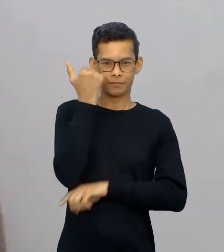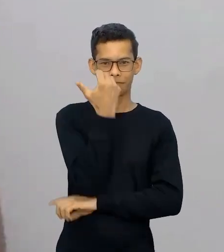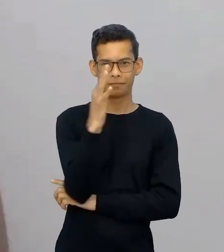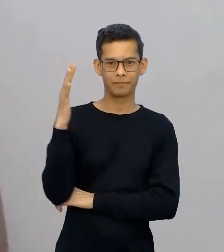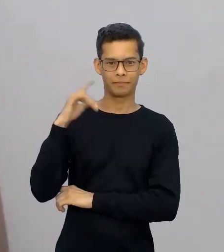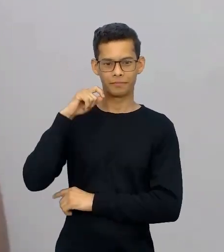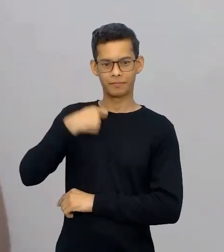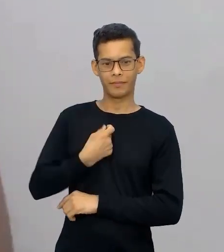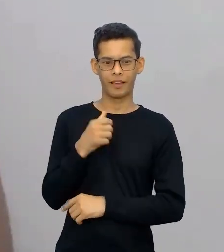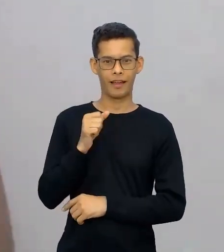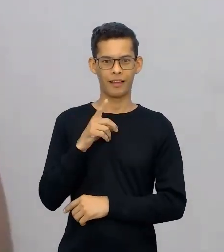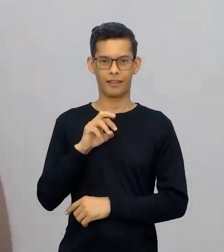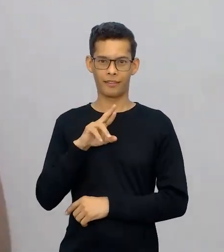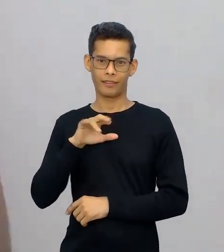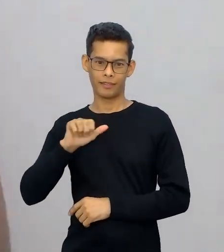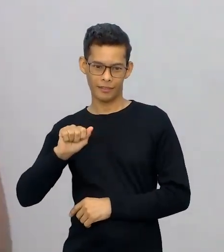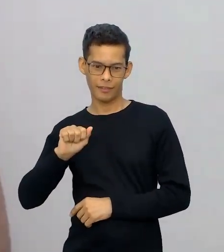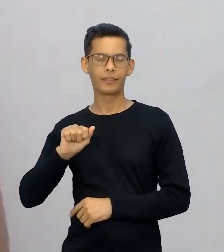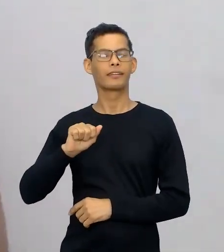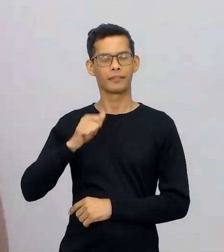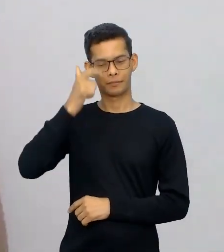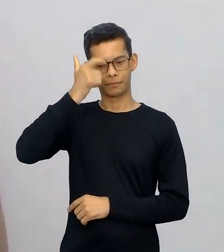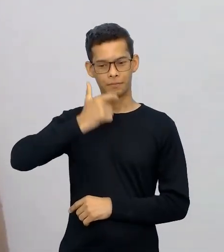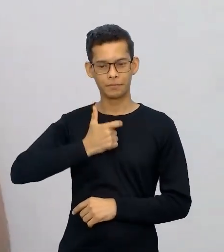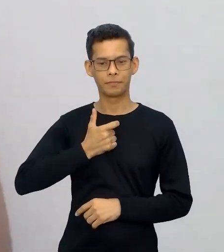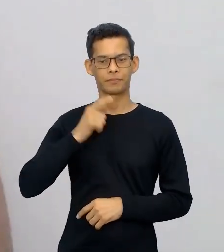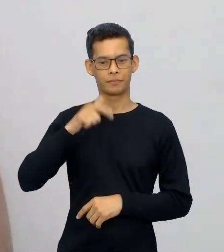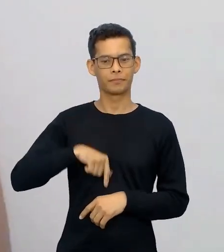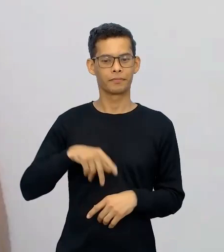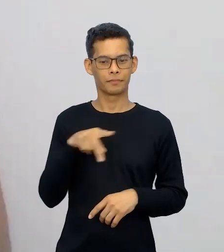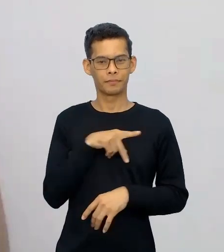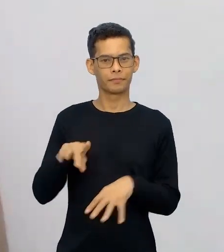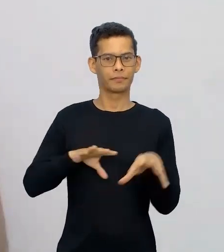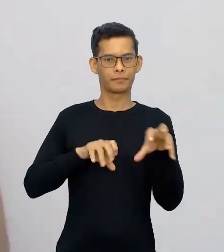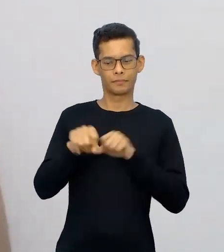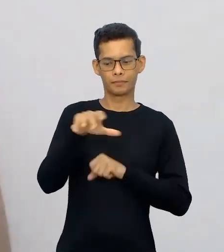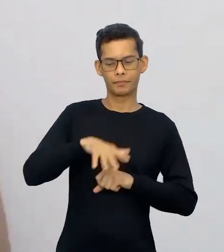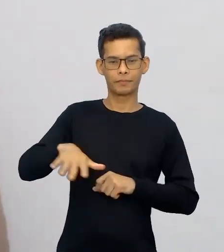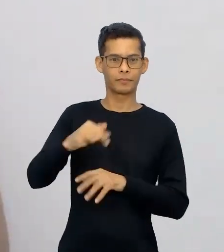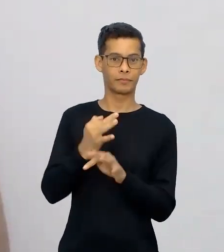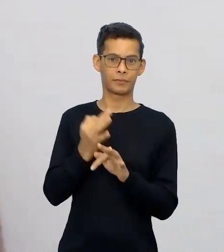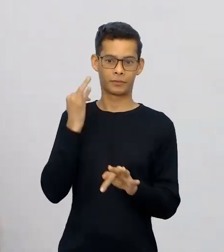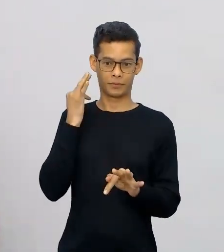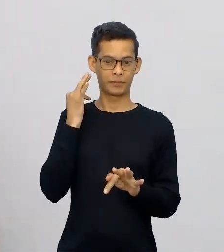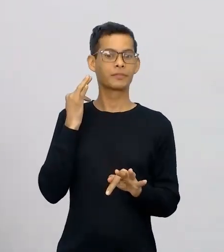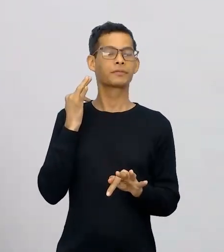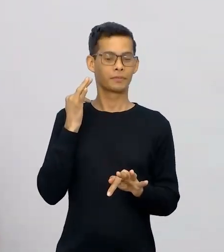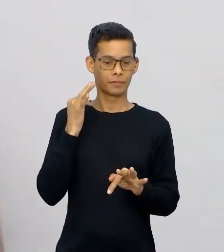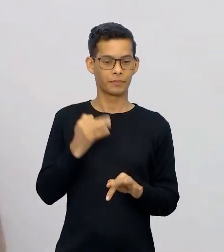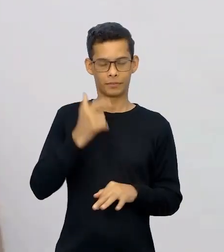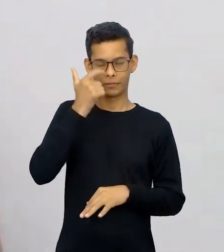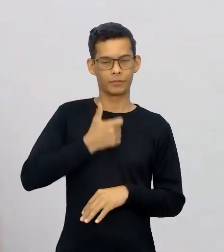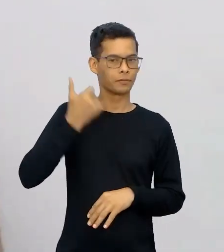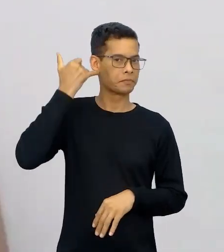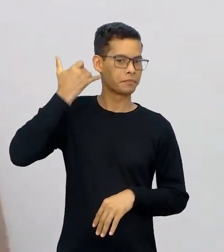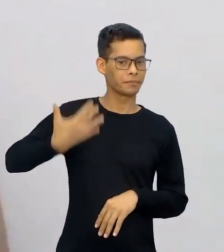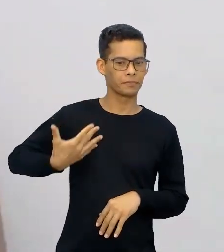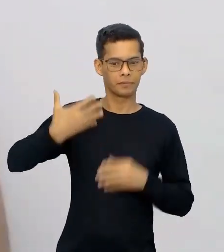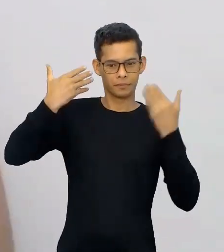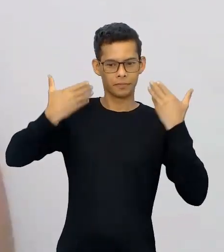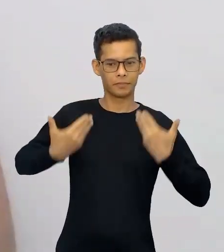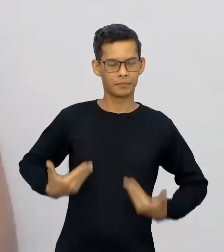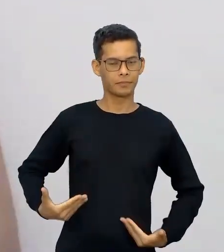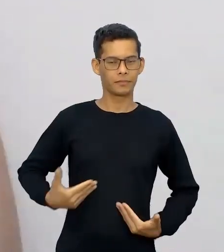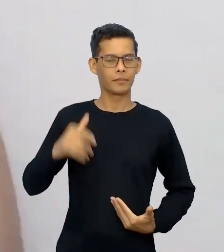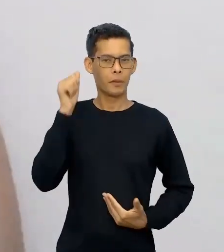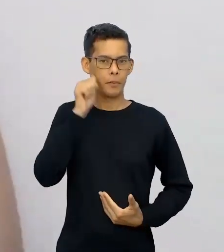sou Andréa Schiavetto, estou aqui como formadora para Física hoje. Vou fazer minha autodescrição.